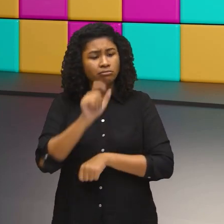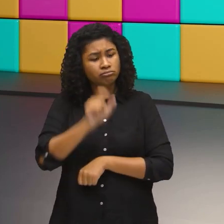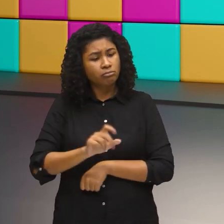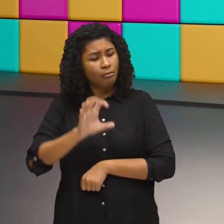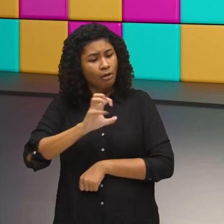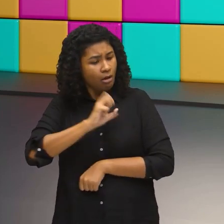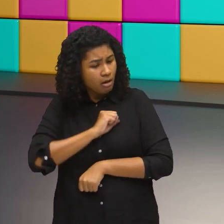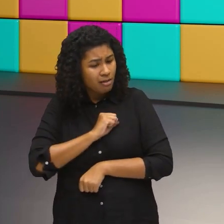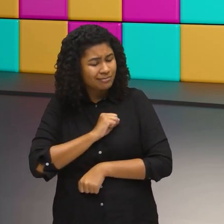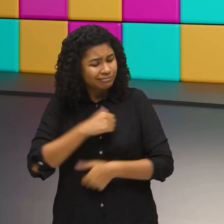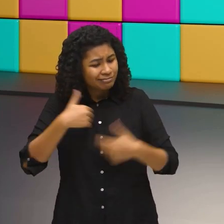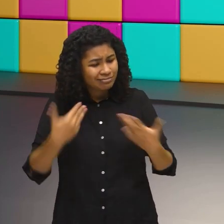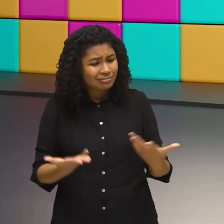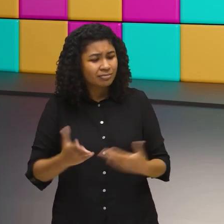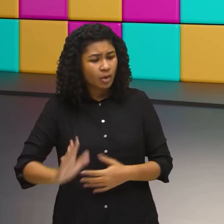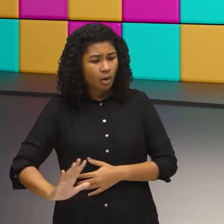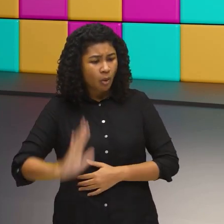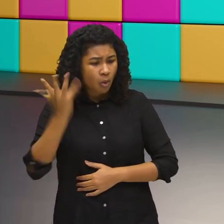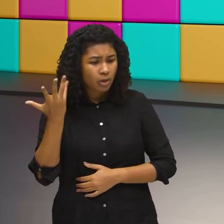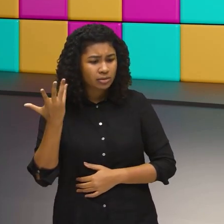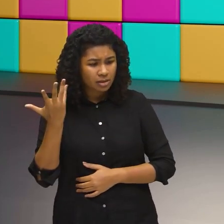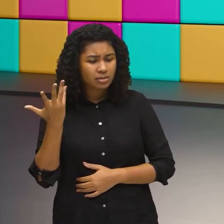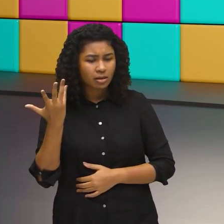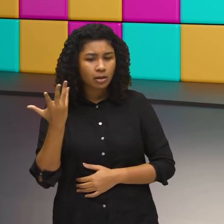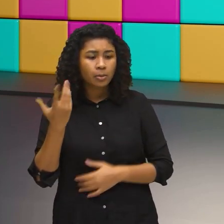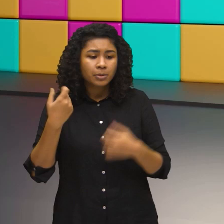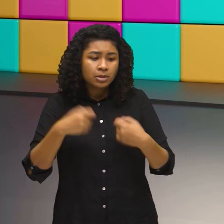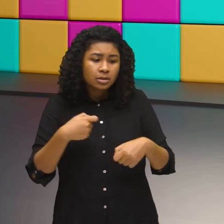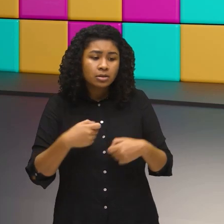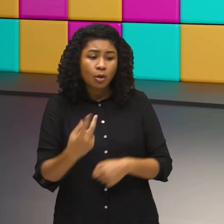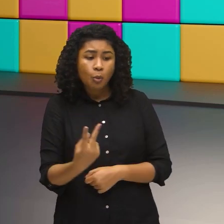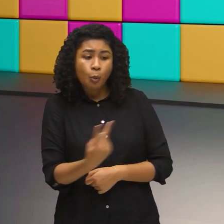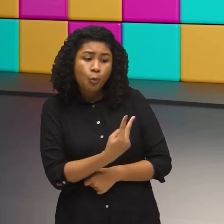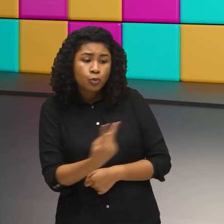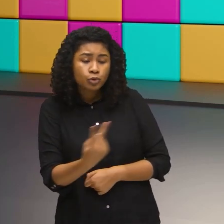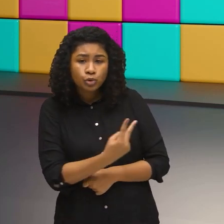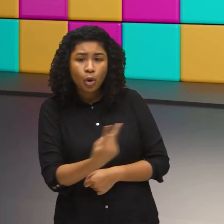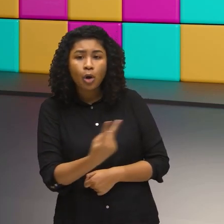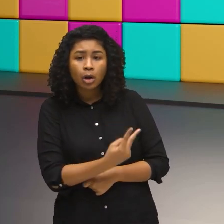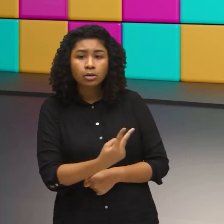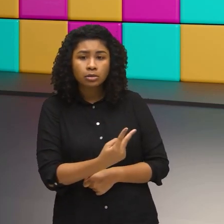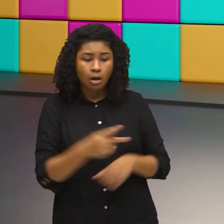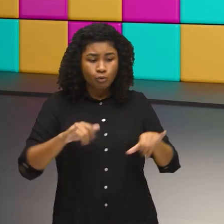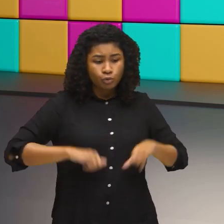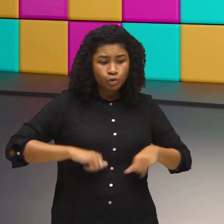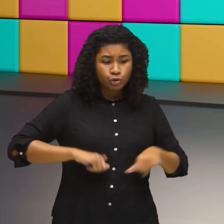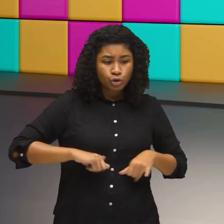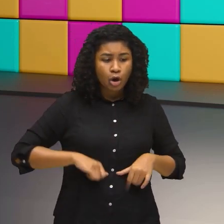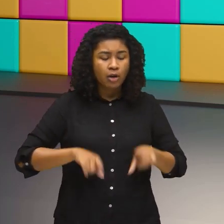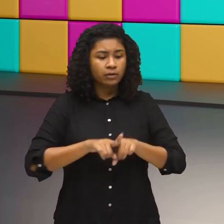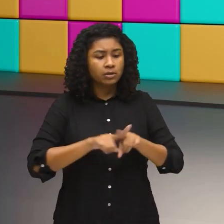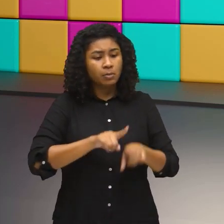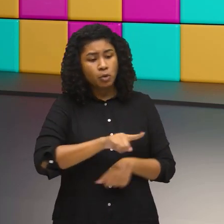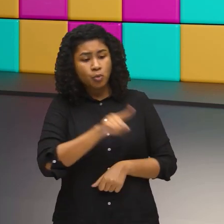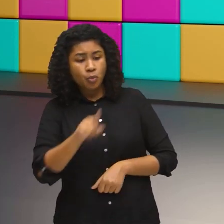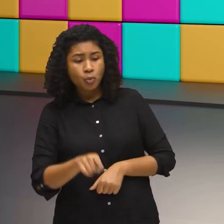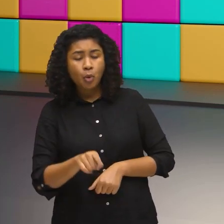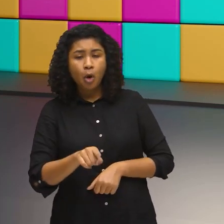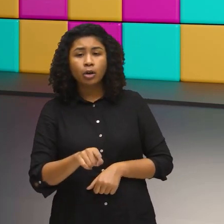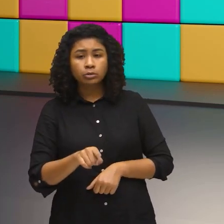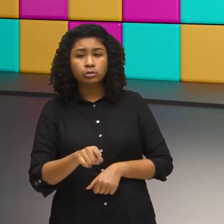está acontecendo o agressor, a vítima, ambos precisam ser amparados, cuidados, tá